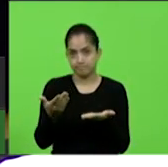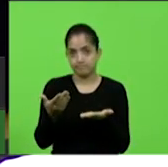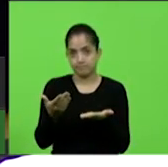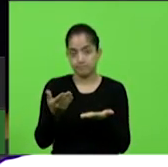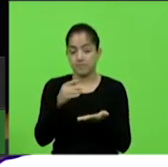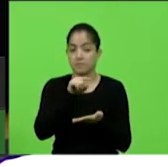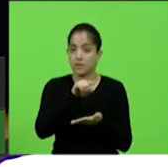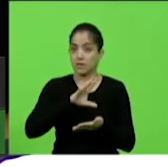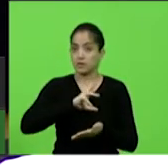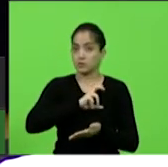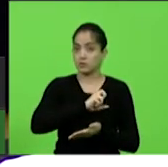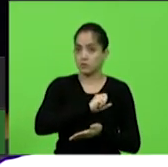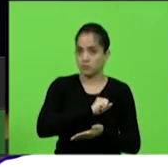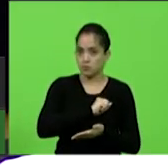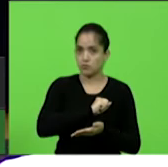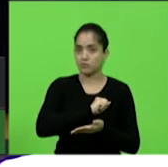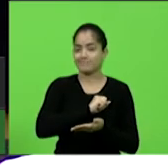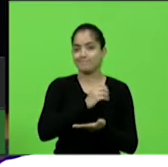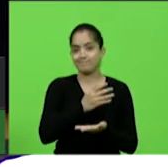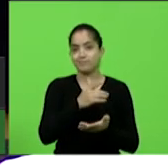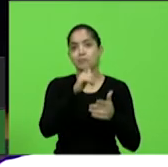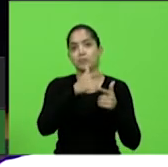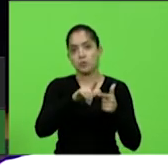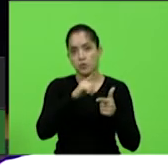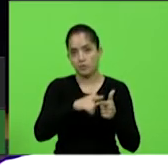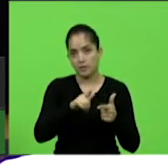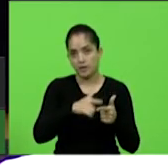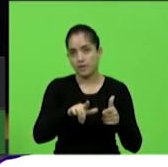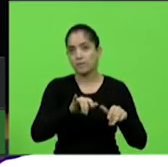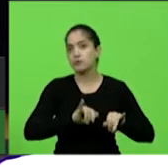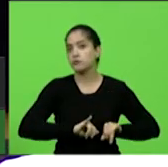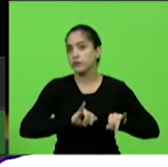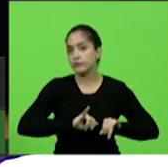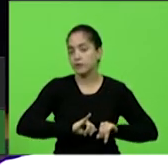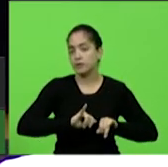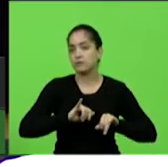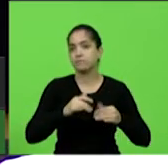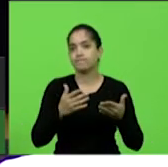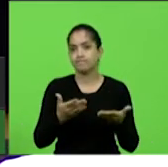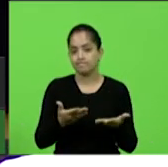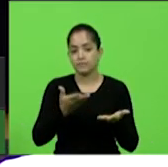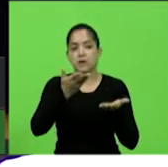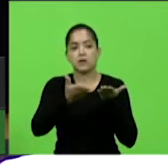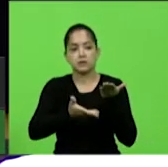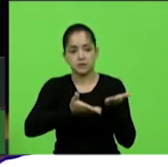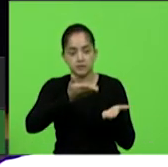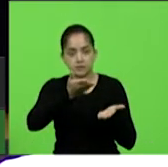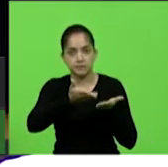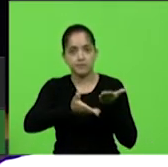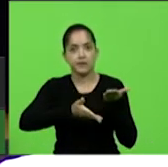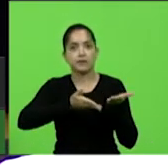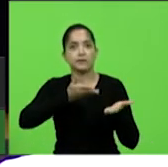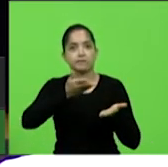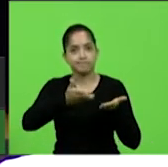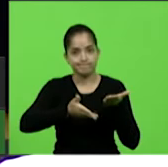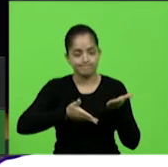o SAMU continua sofrendo. O atendimento continua sendo